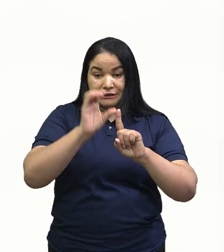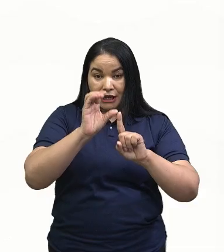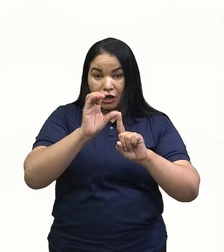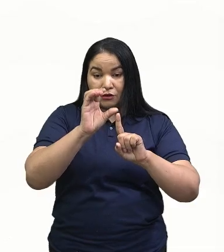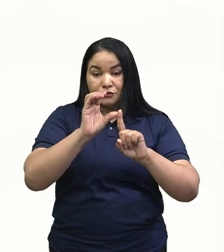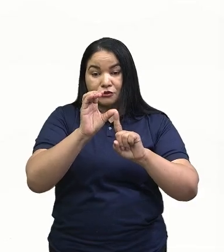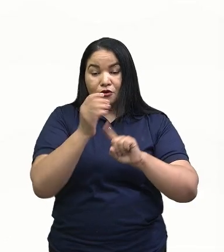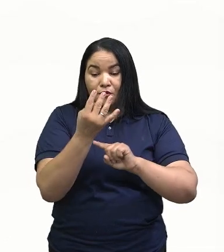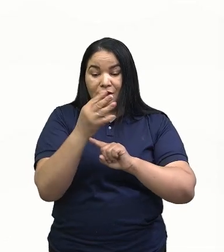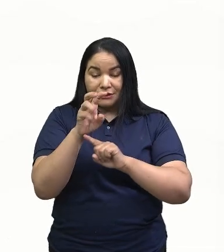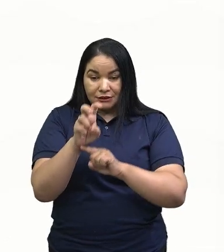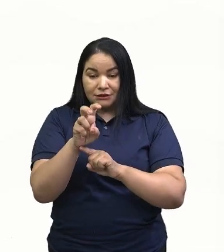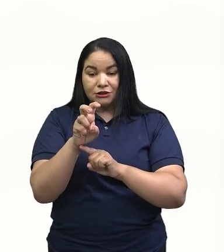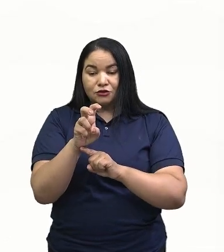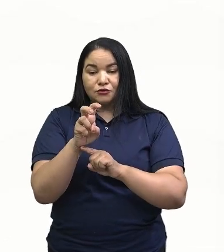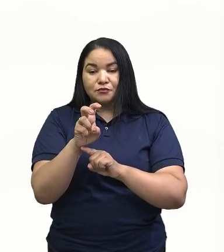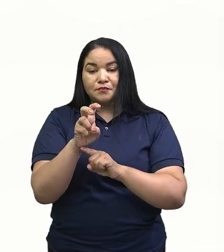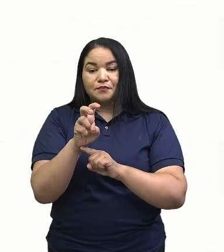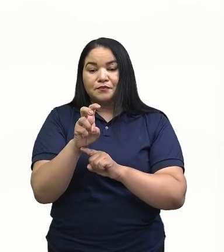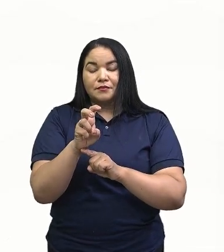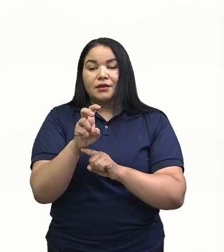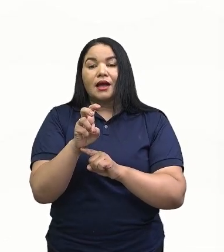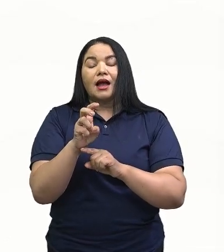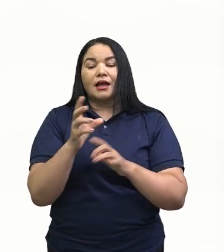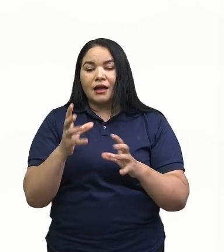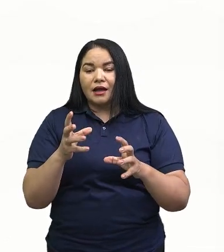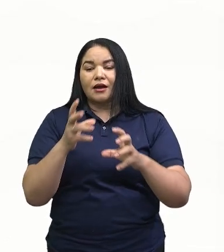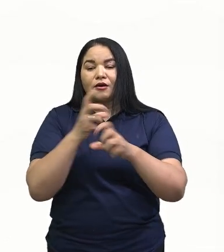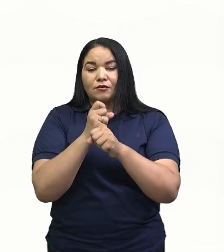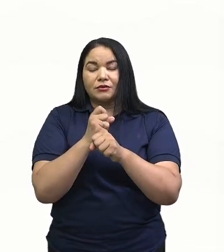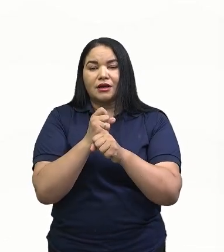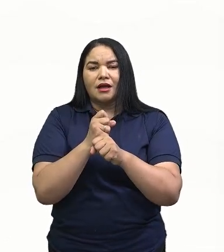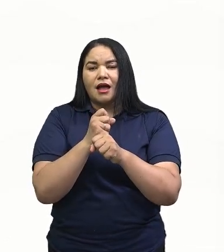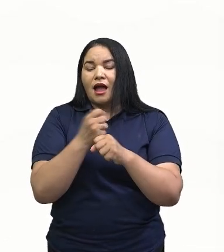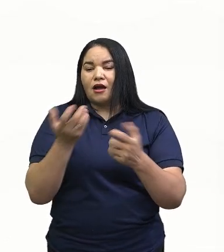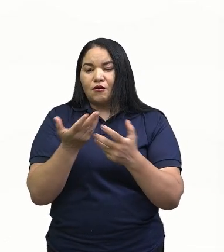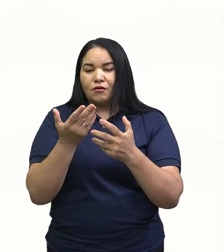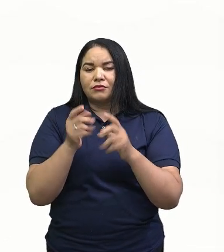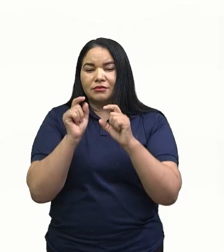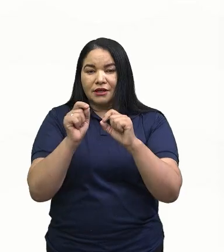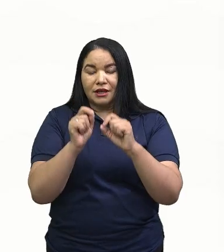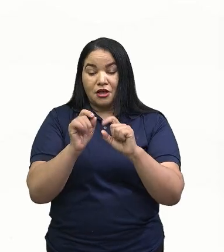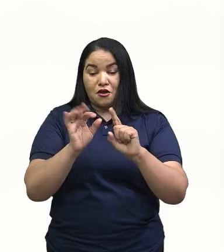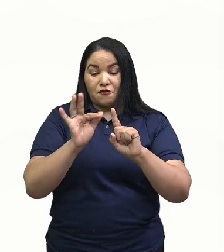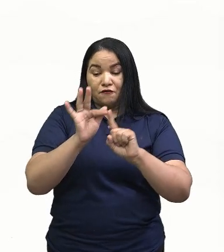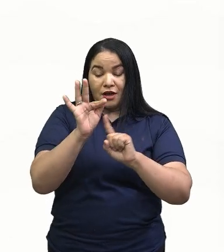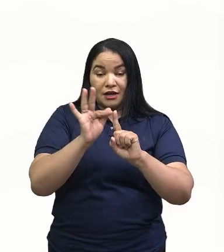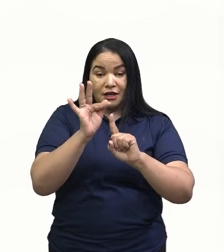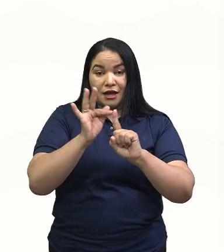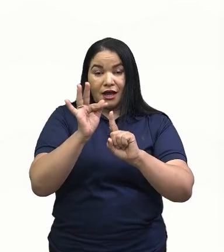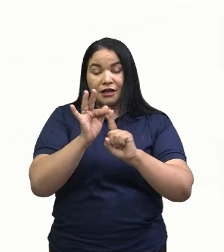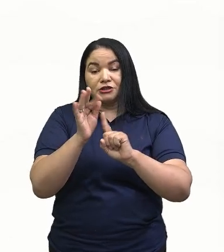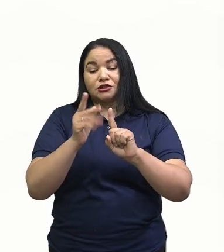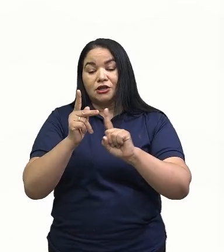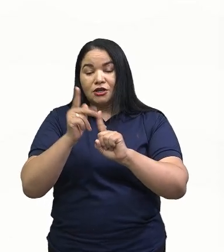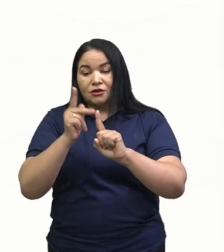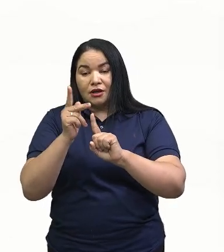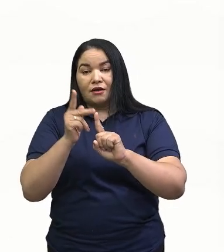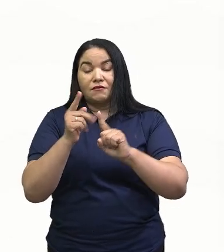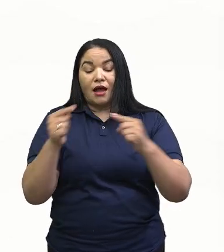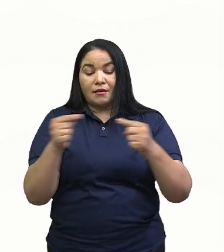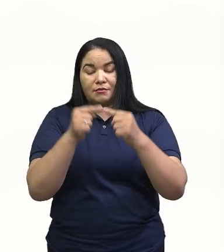vale 45. Aí eu quero calcular em Fahrenheit e em Kelvin. Olha só, primeiramente vou usar a equação